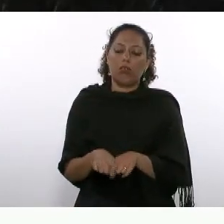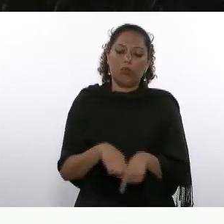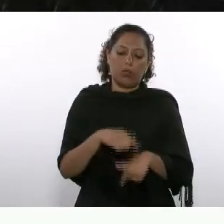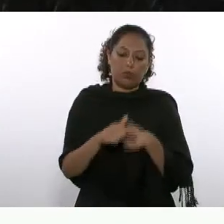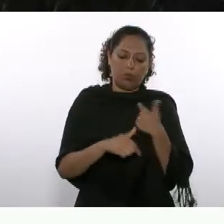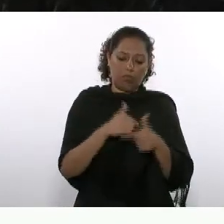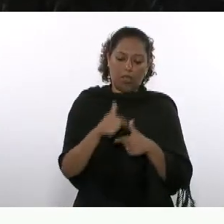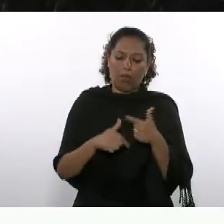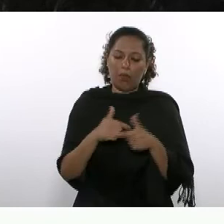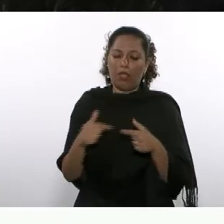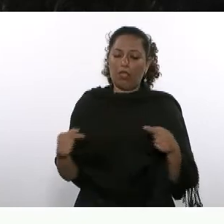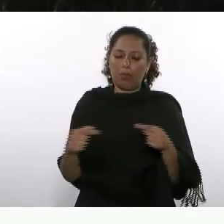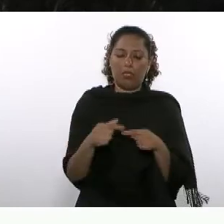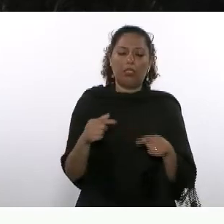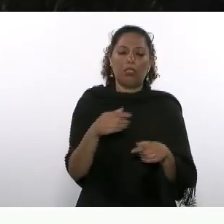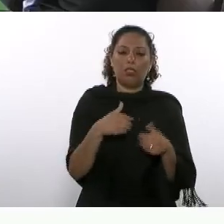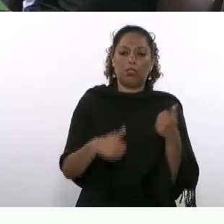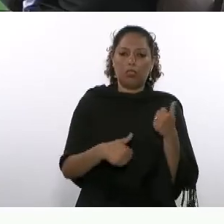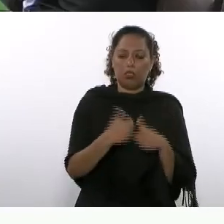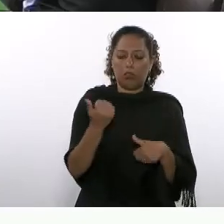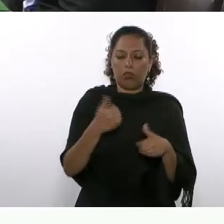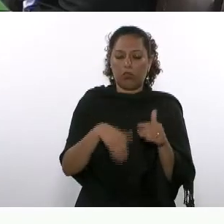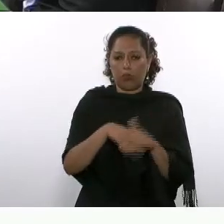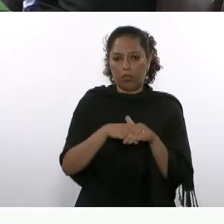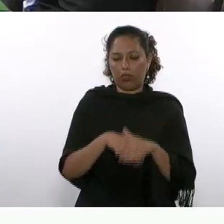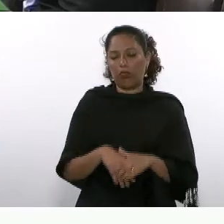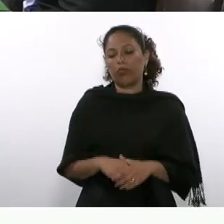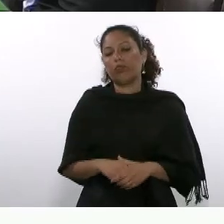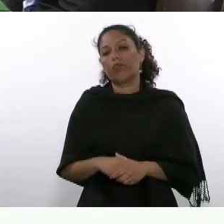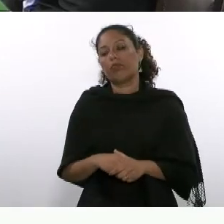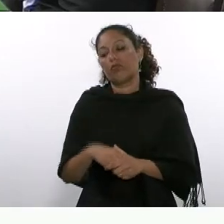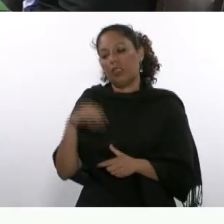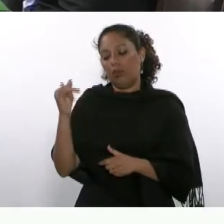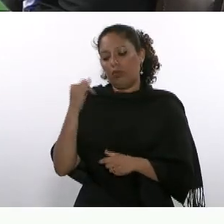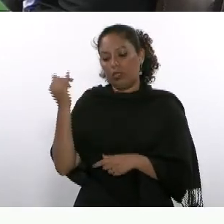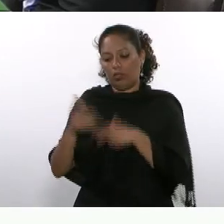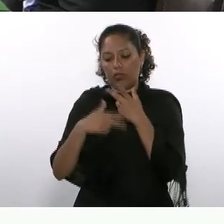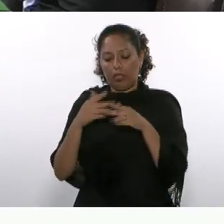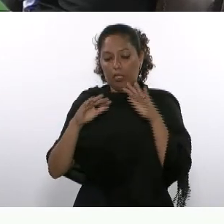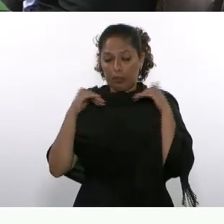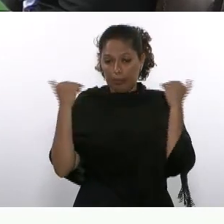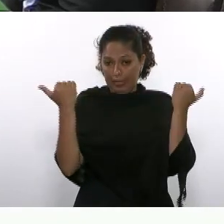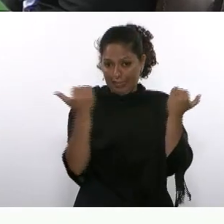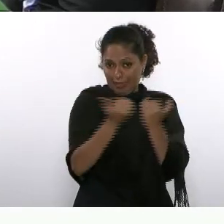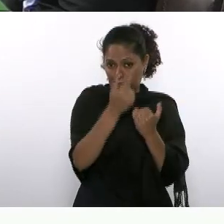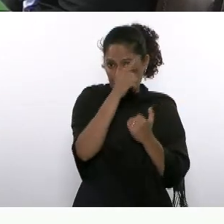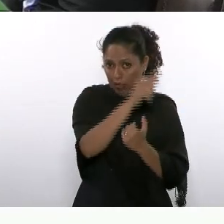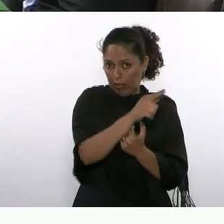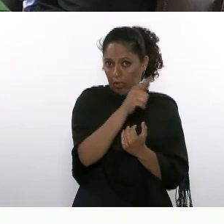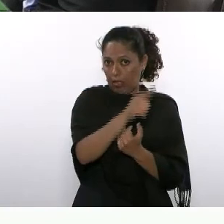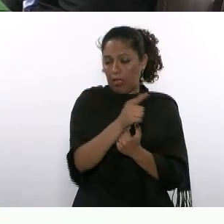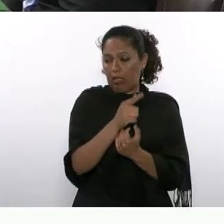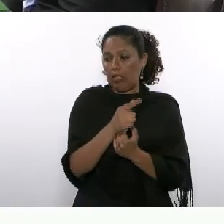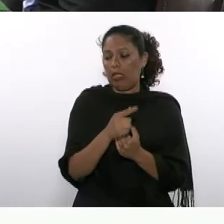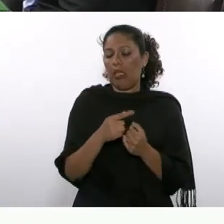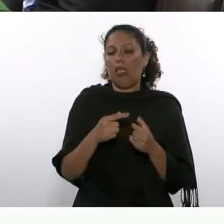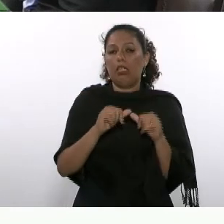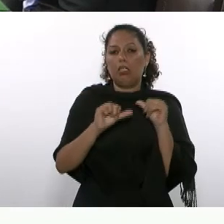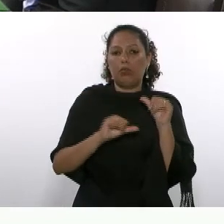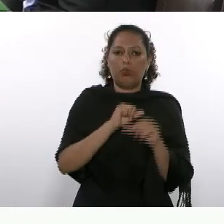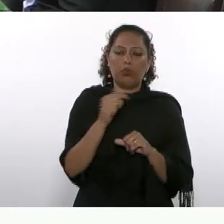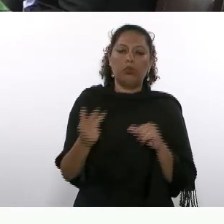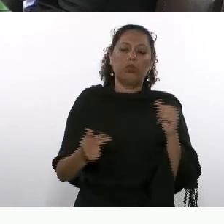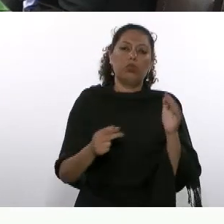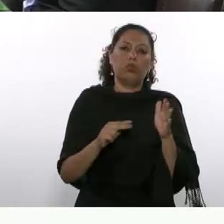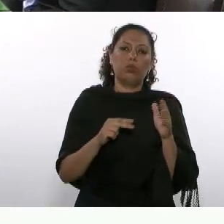absolutamente vocacionado para o esporte. E um fato importante é que o Maracanã, ele não recebe, em função da reforma, ele